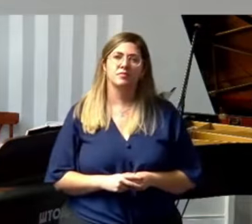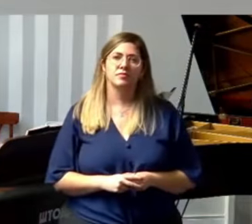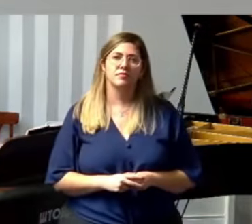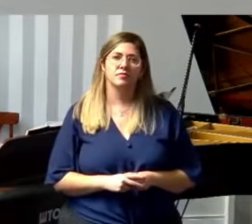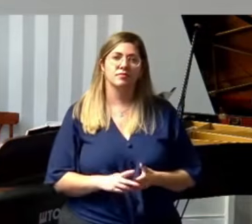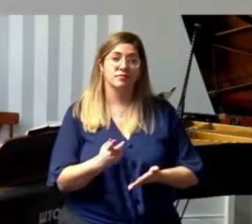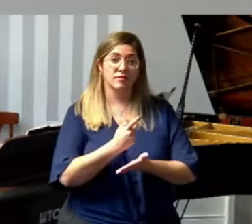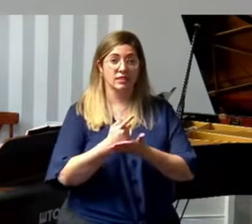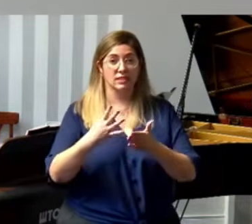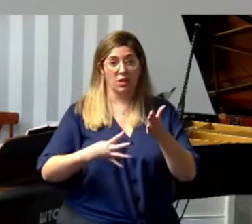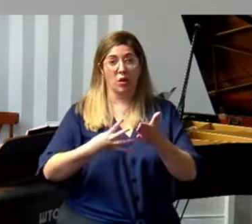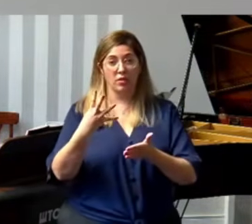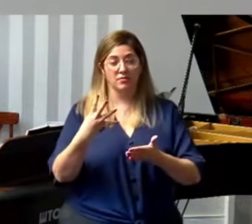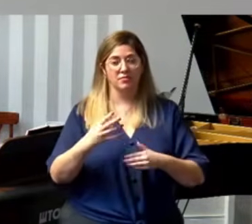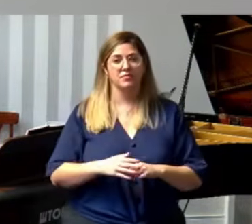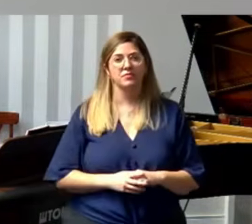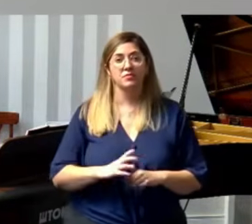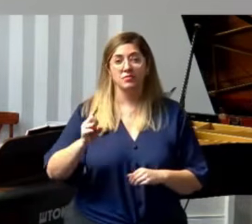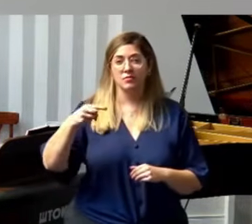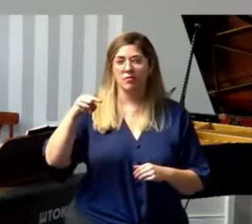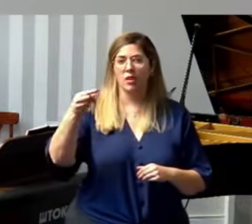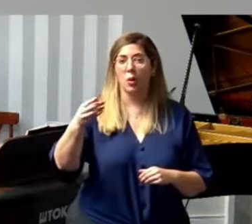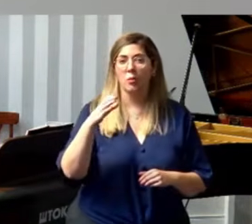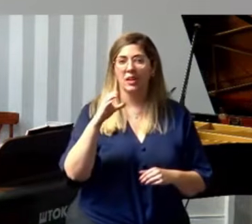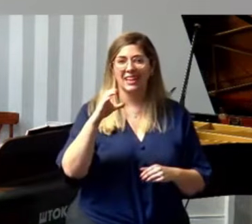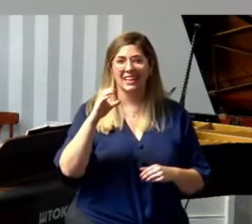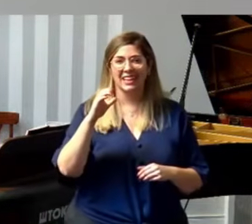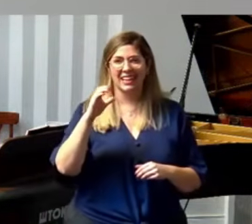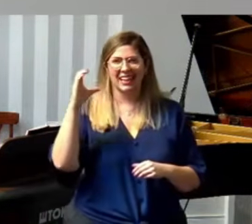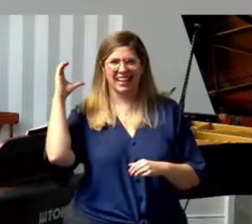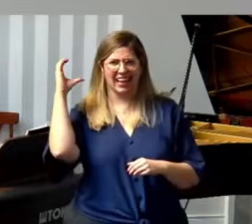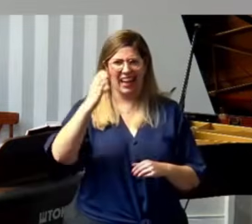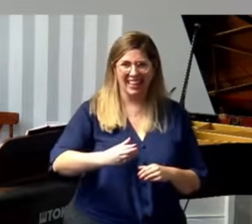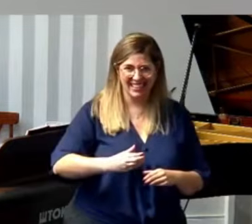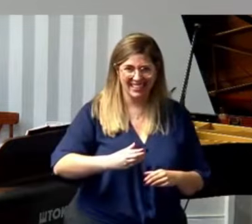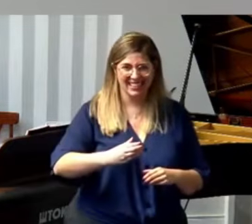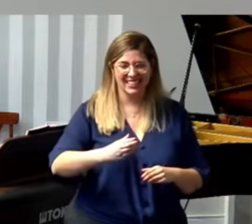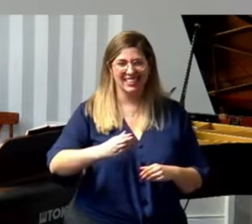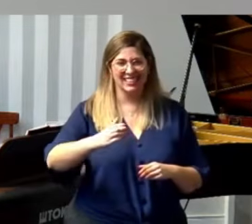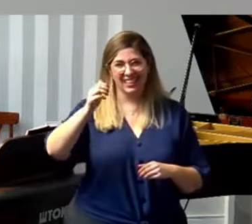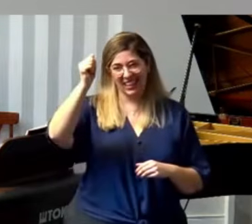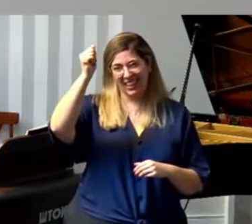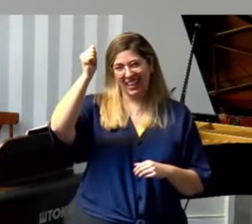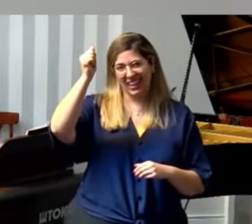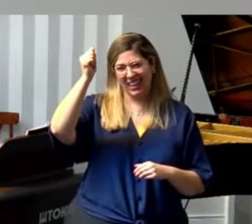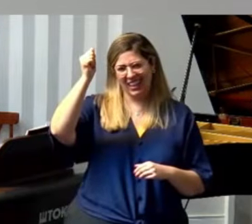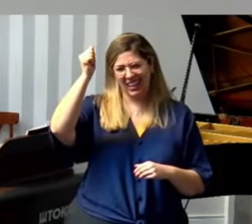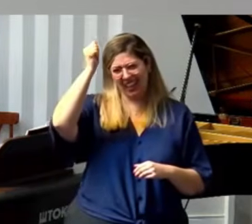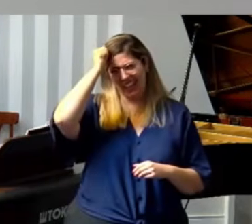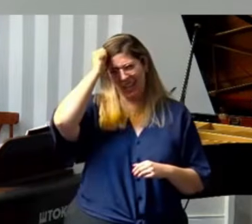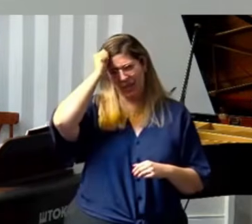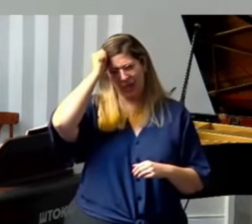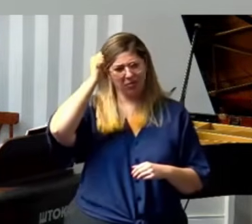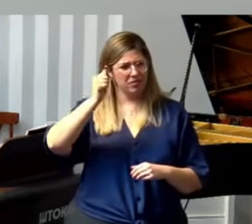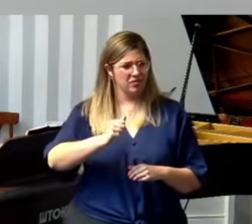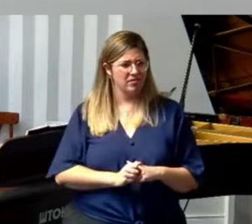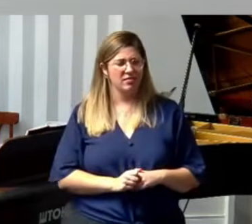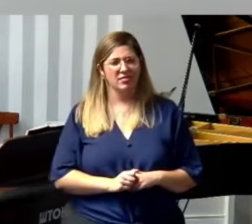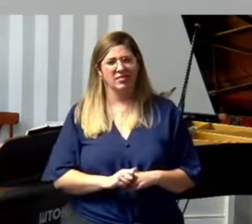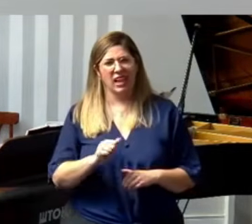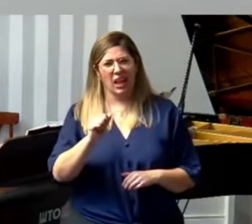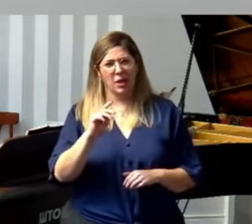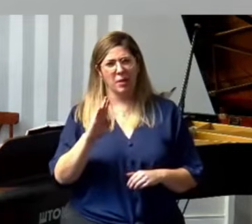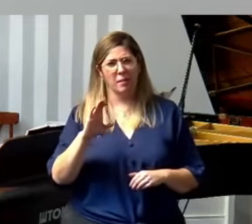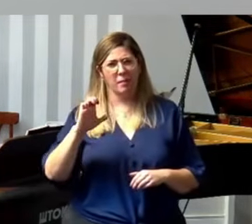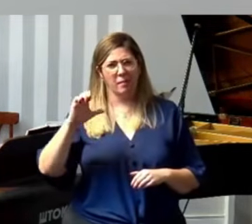Logo após Caim matar Abel, o Senhor se dirige a Caim da seguinte forma: e agora